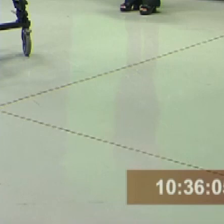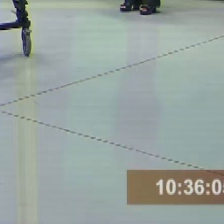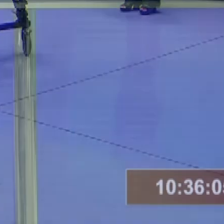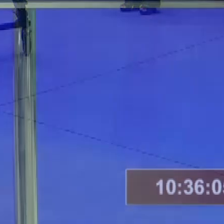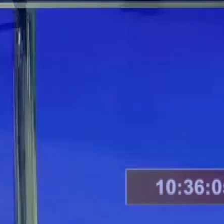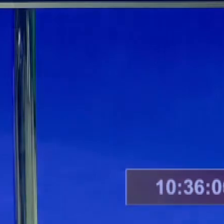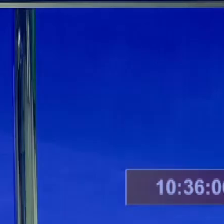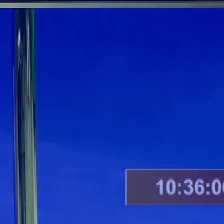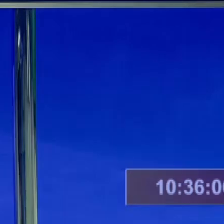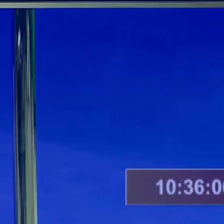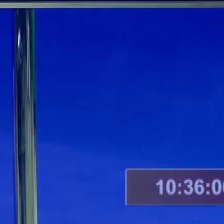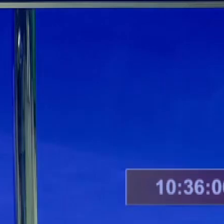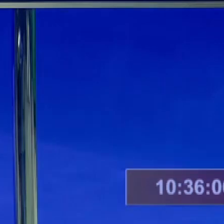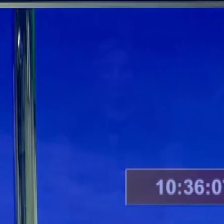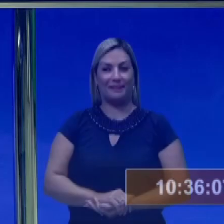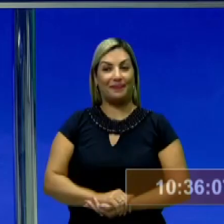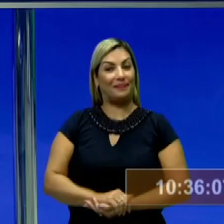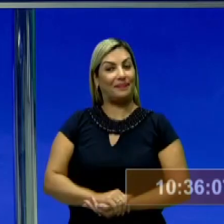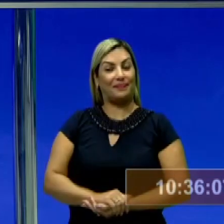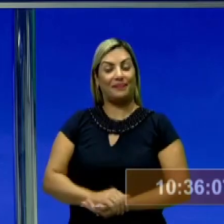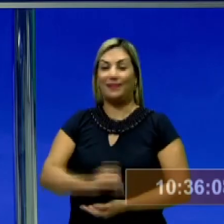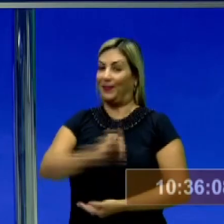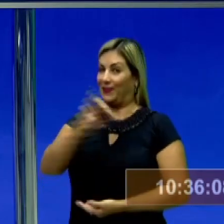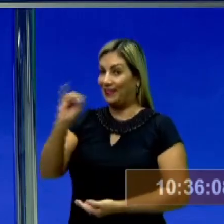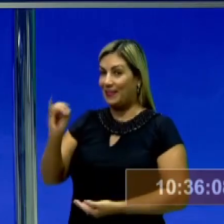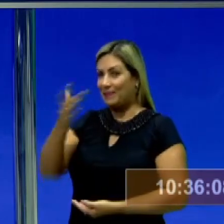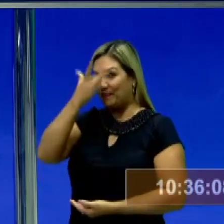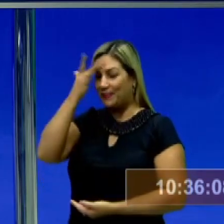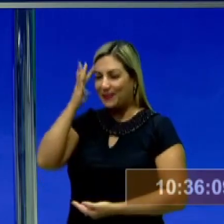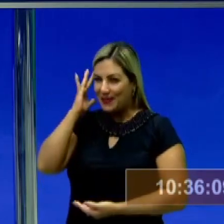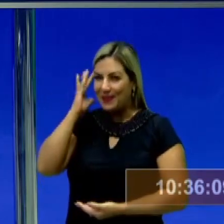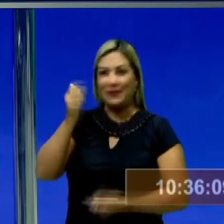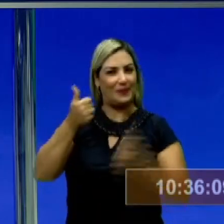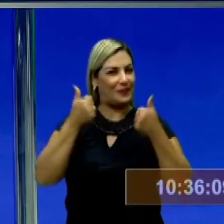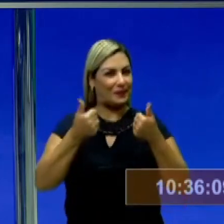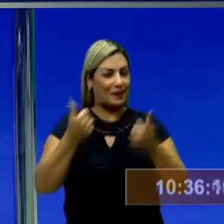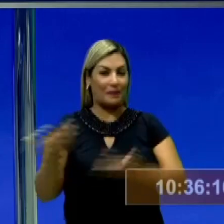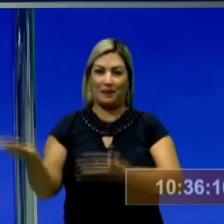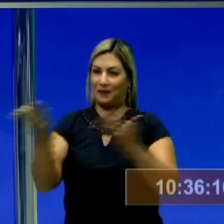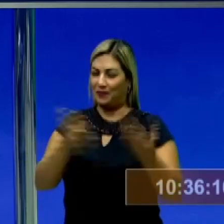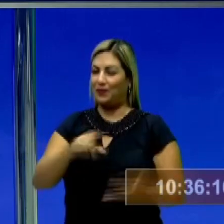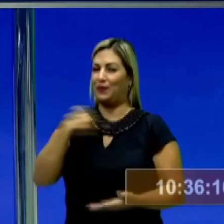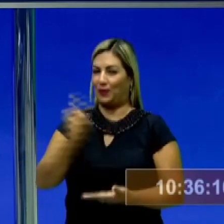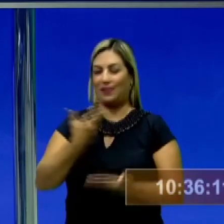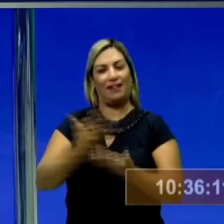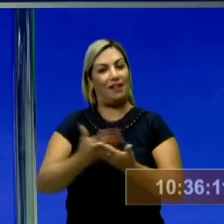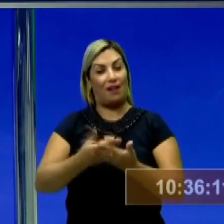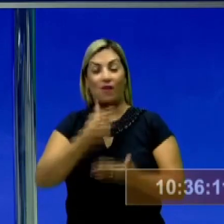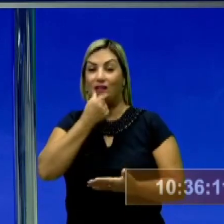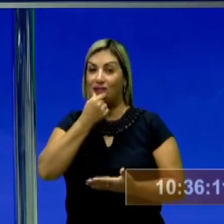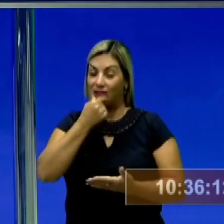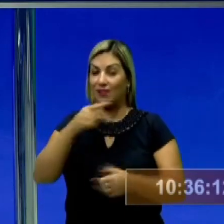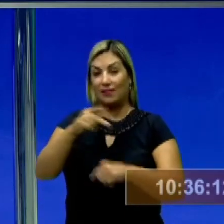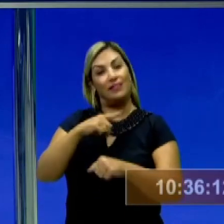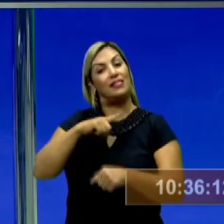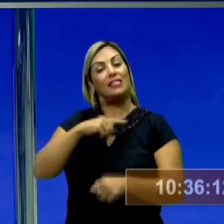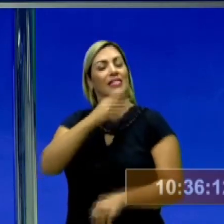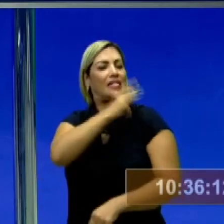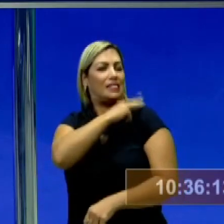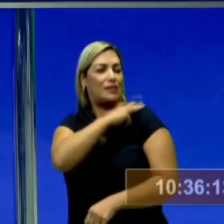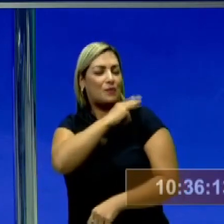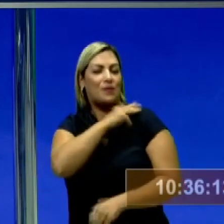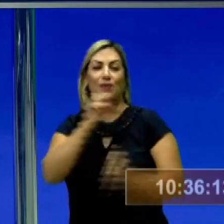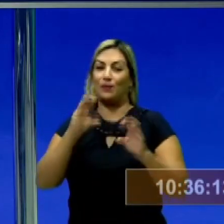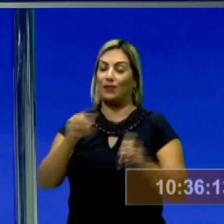Olá, pessoal! Como vocês estão fazendo hoje? Bem-vindos a nossa aula de língua inglesa para a terceira série do